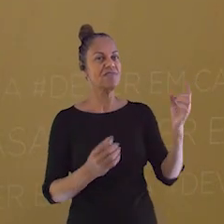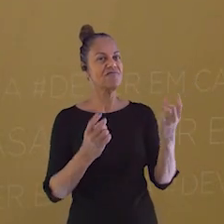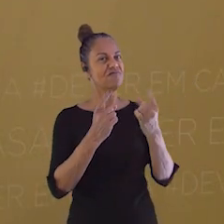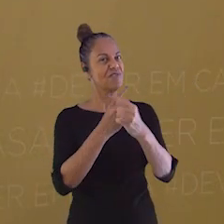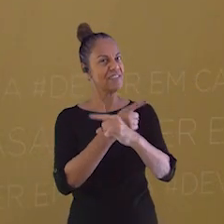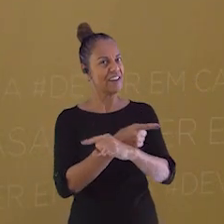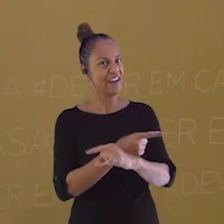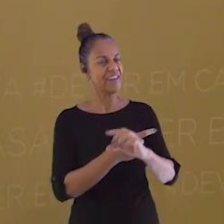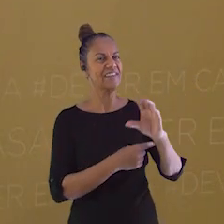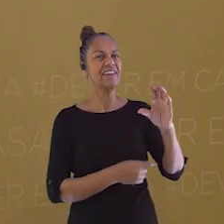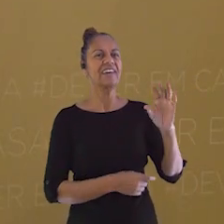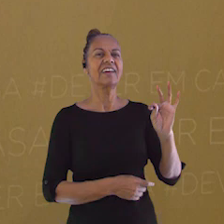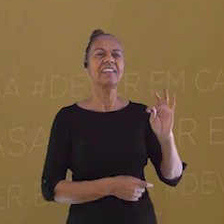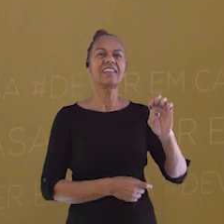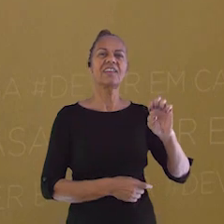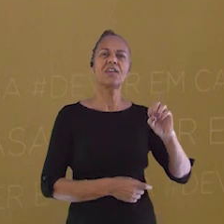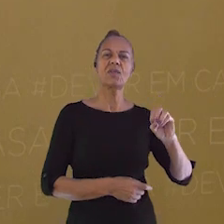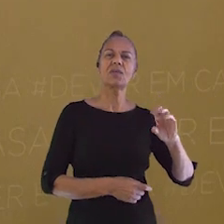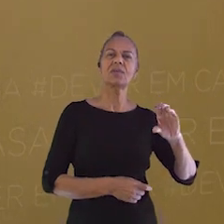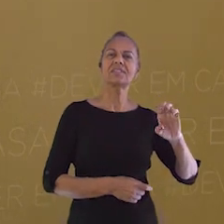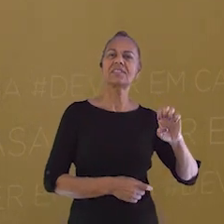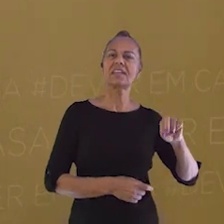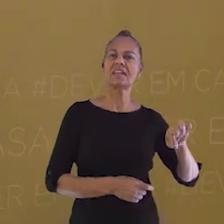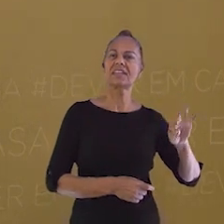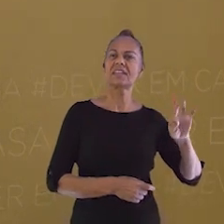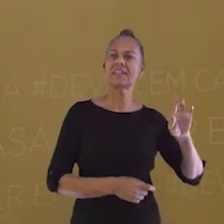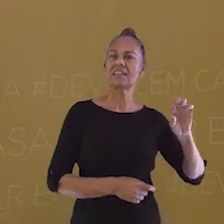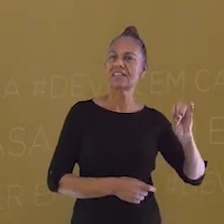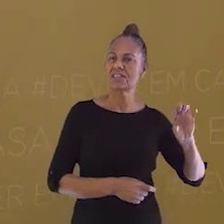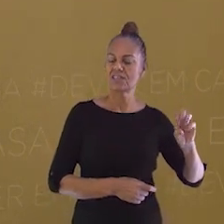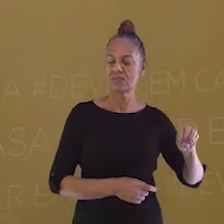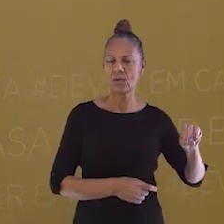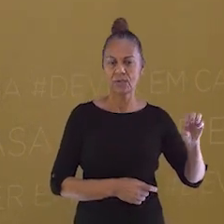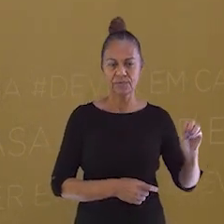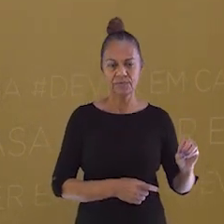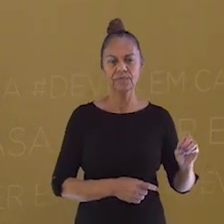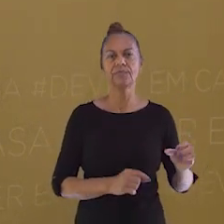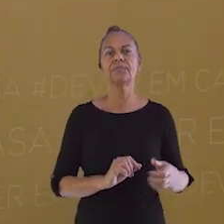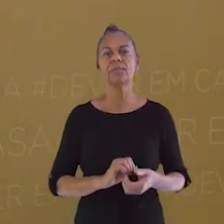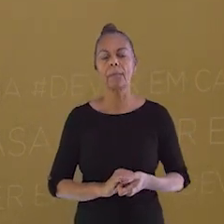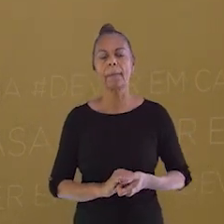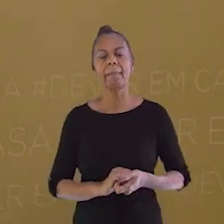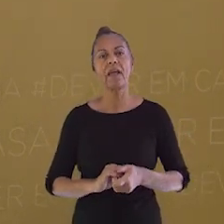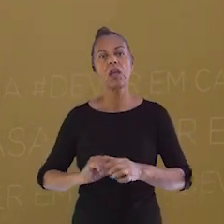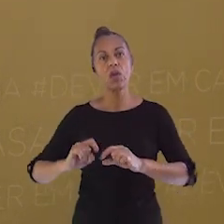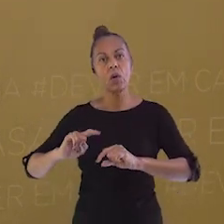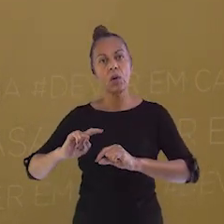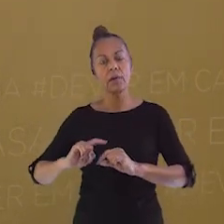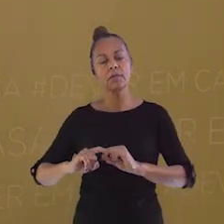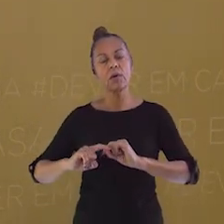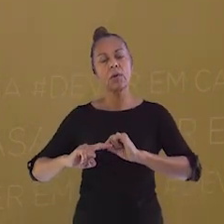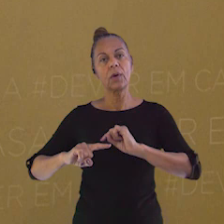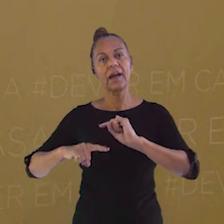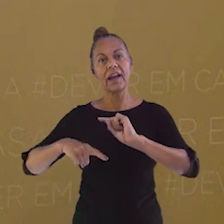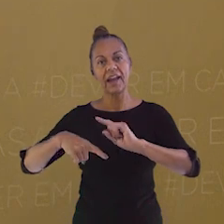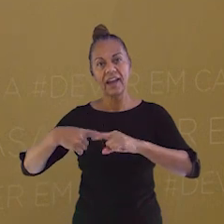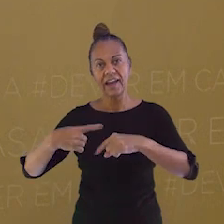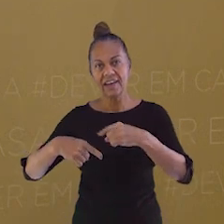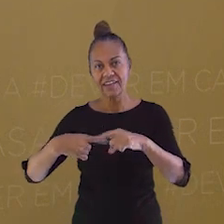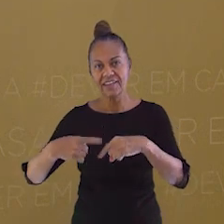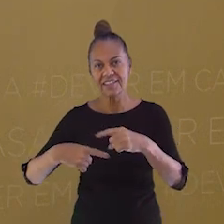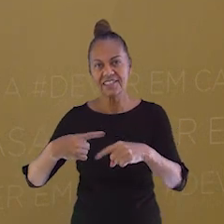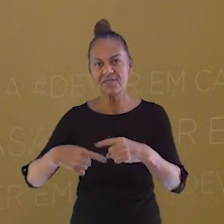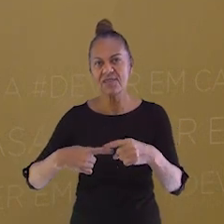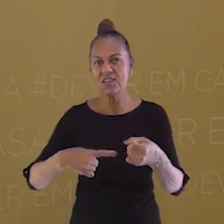isso para vocês para chegar no nosso tema central de hoje, o renascimento cultural. Como o próprio nome já